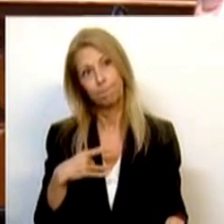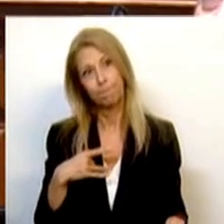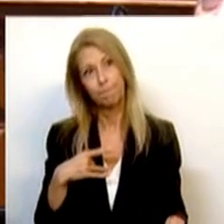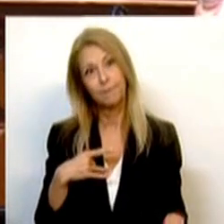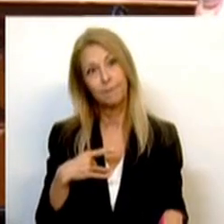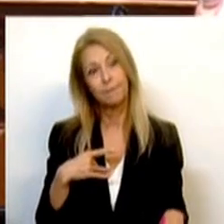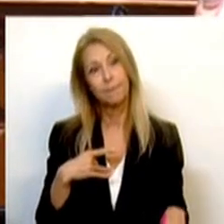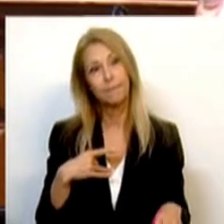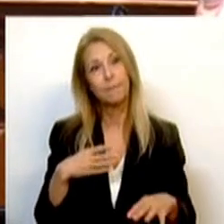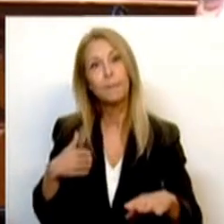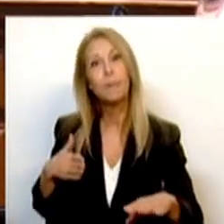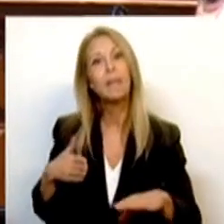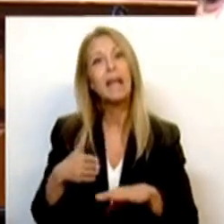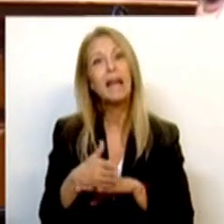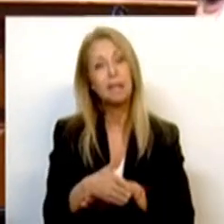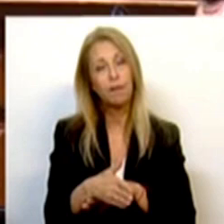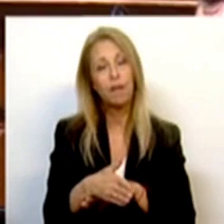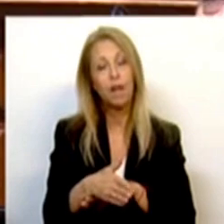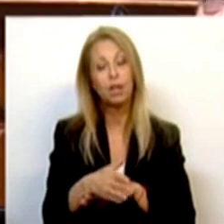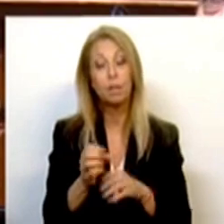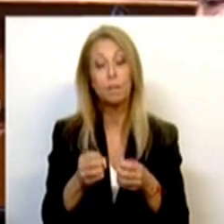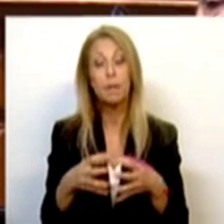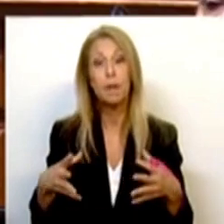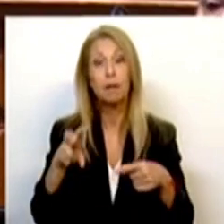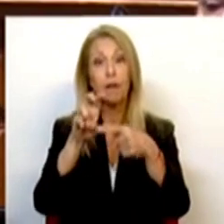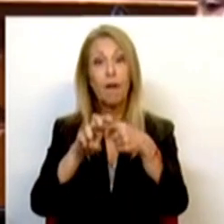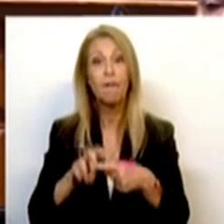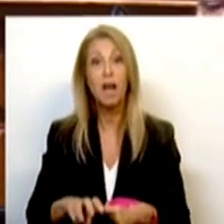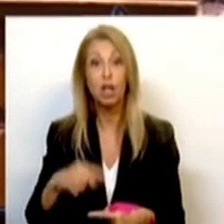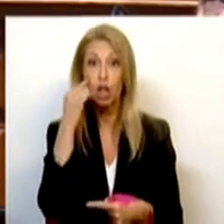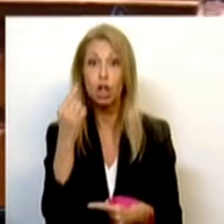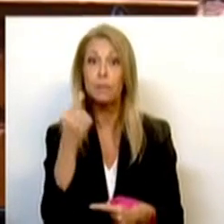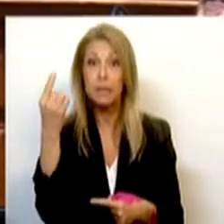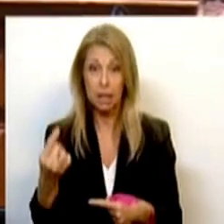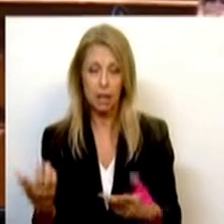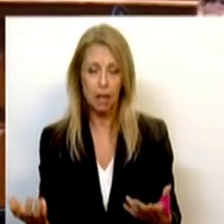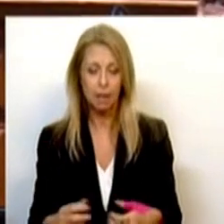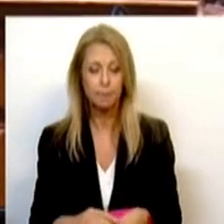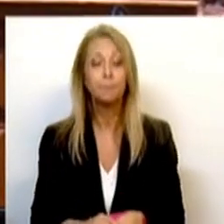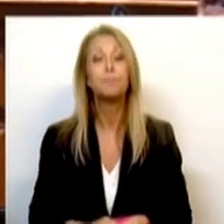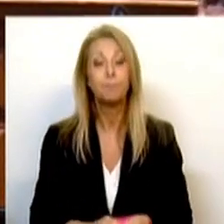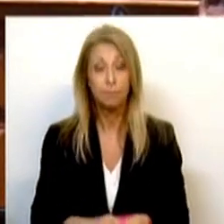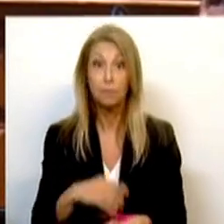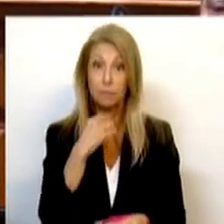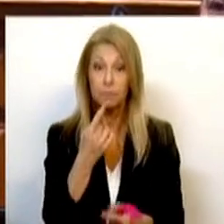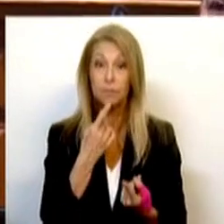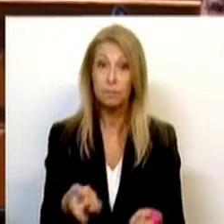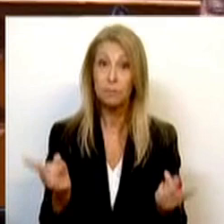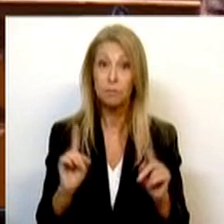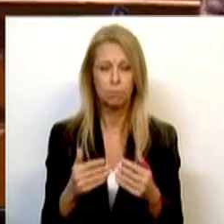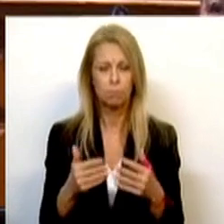mais médicos através do aumento do número de vagas de especialidade. E como aqui foi dito, e eu repito, foram abertas